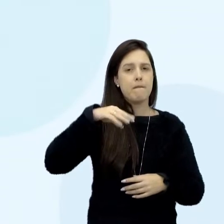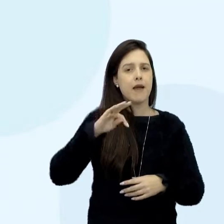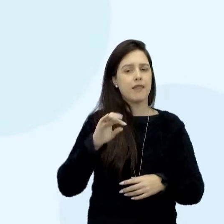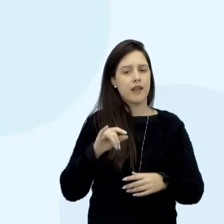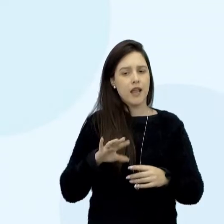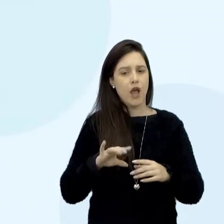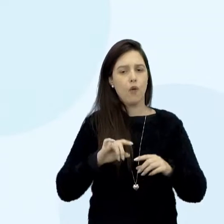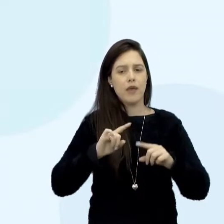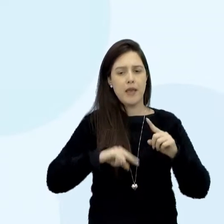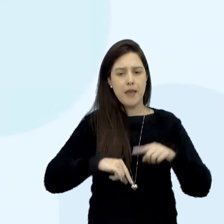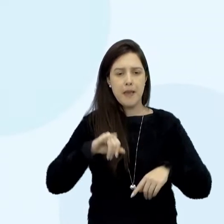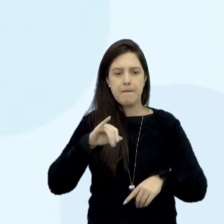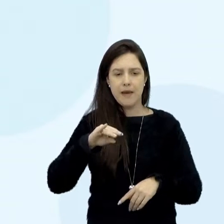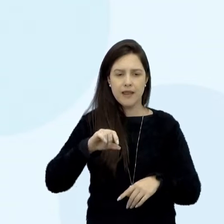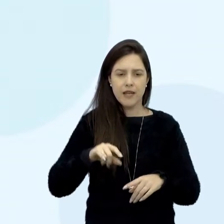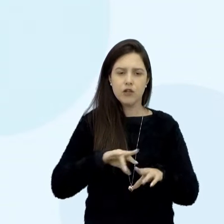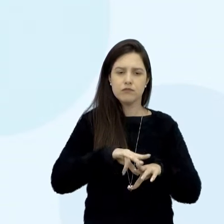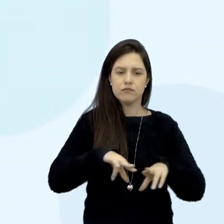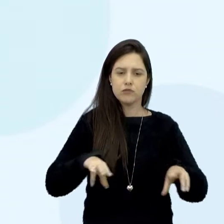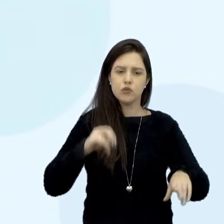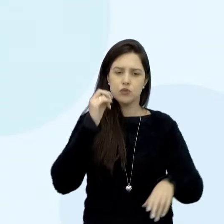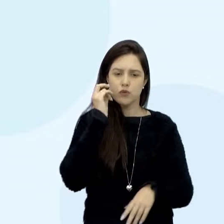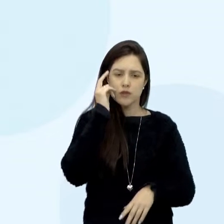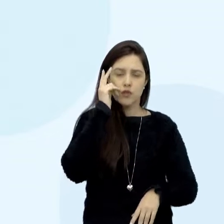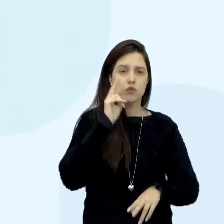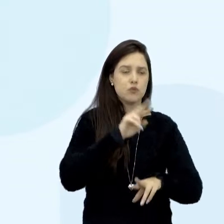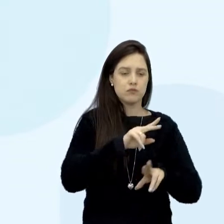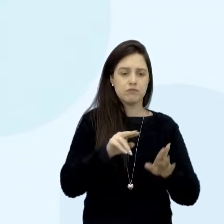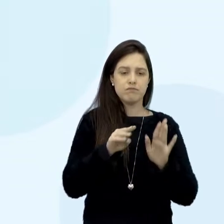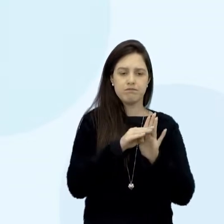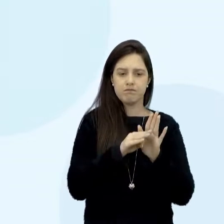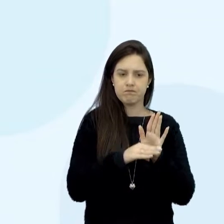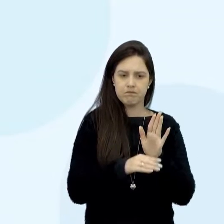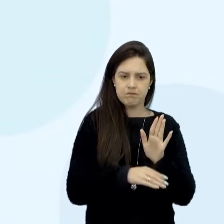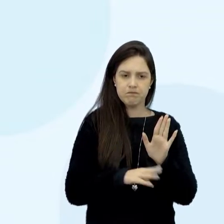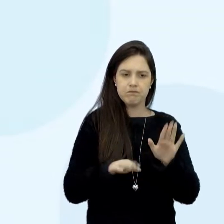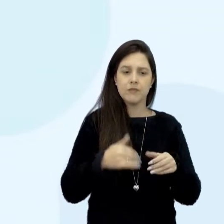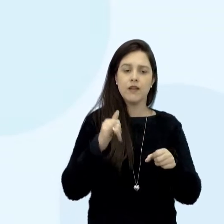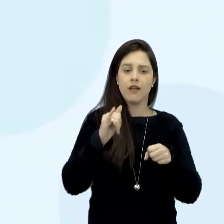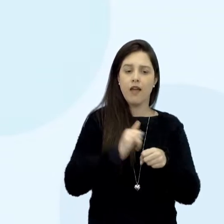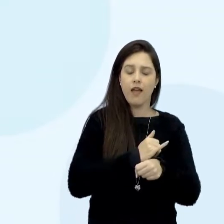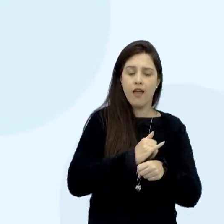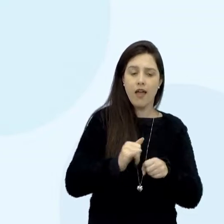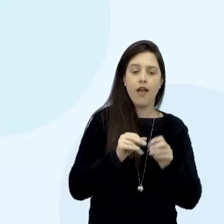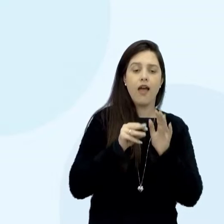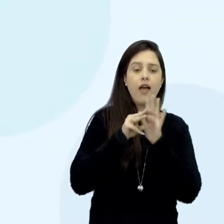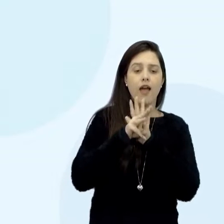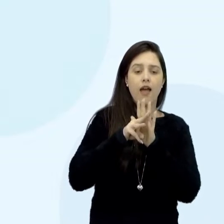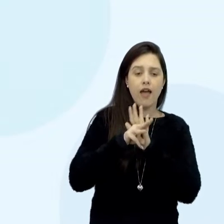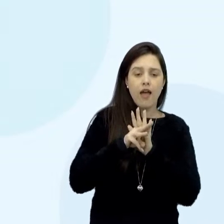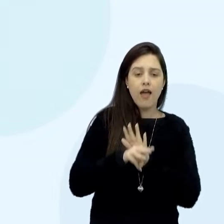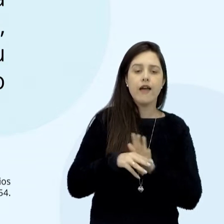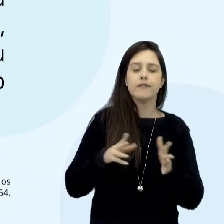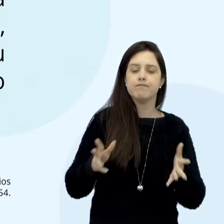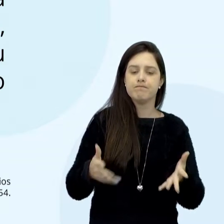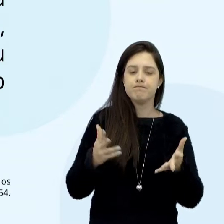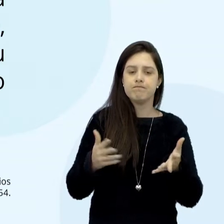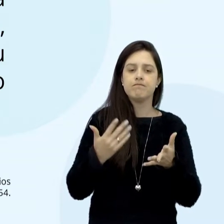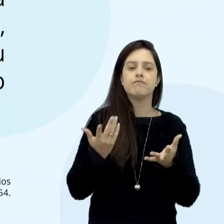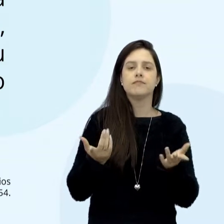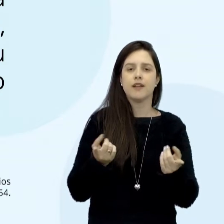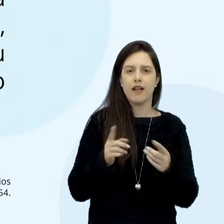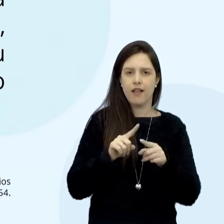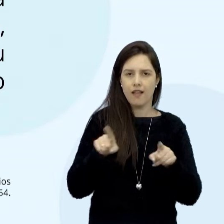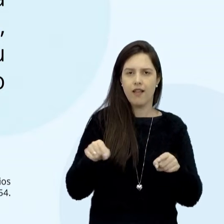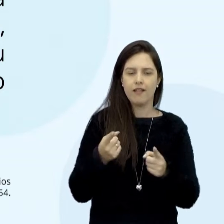e a diversidade cultural e suas dimensões. Estratégia, metodologia ativa, sala de aula invertida.